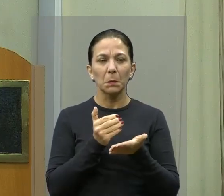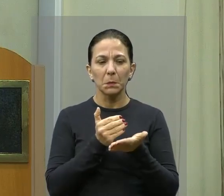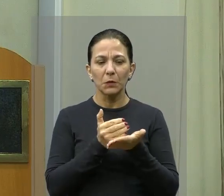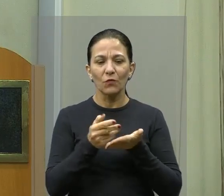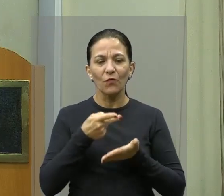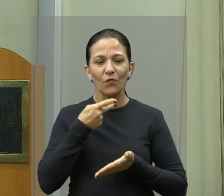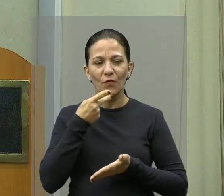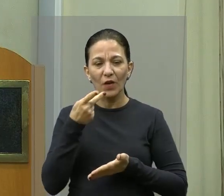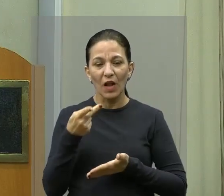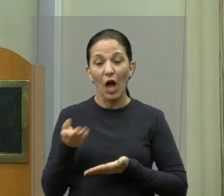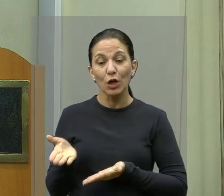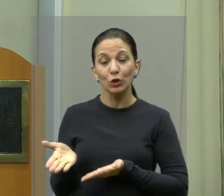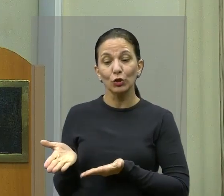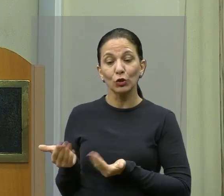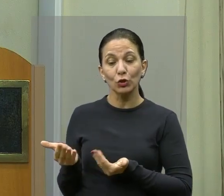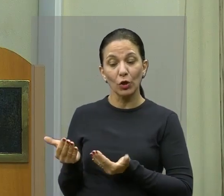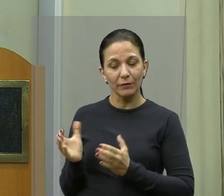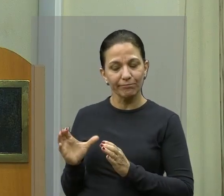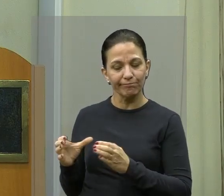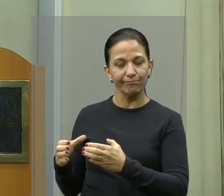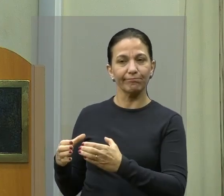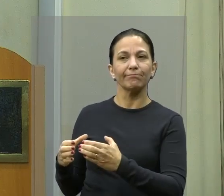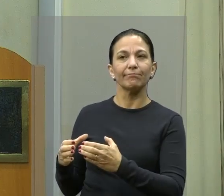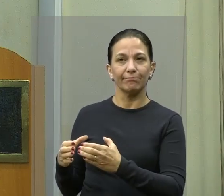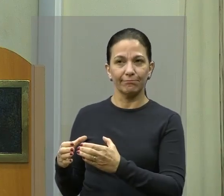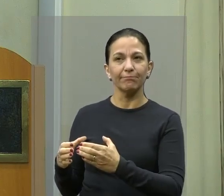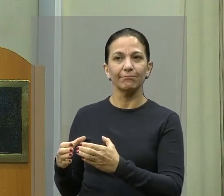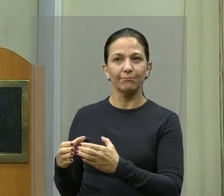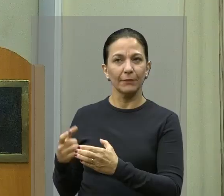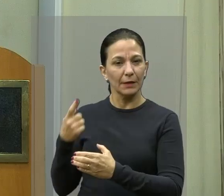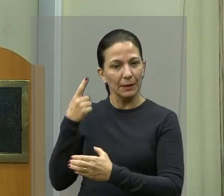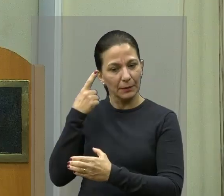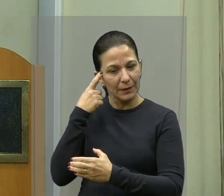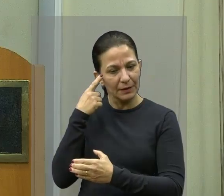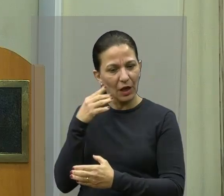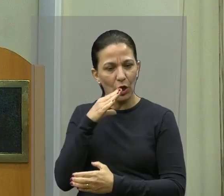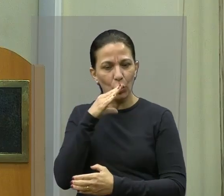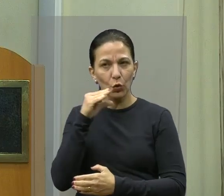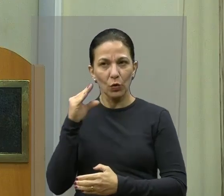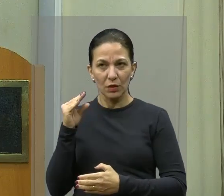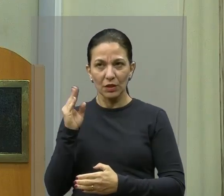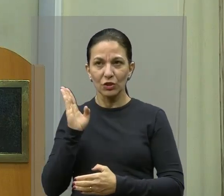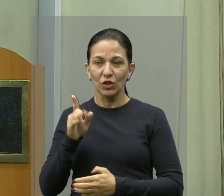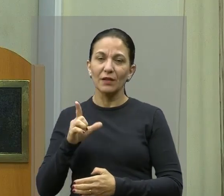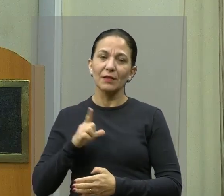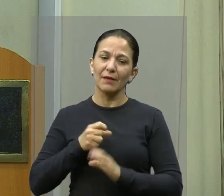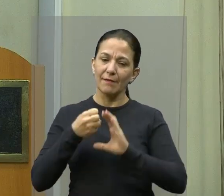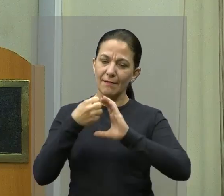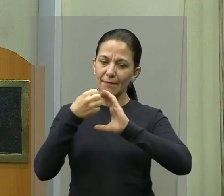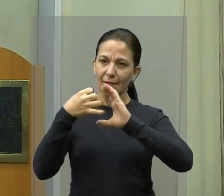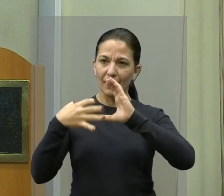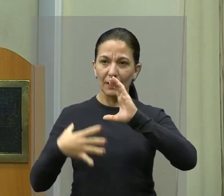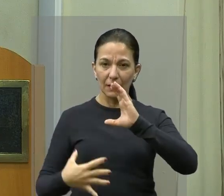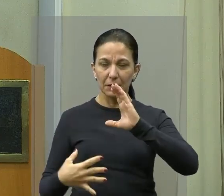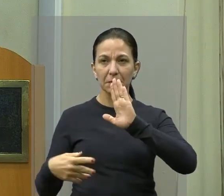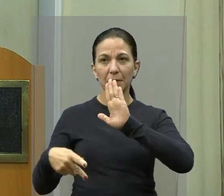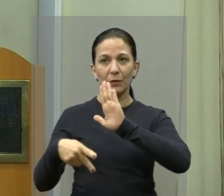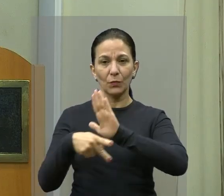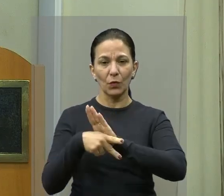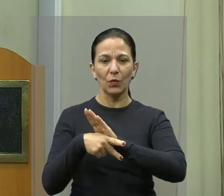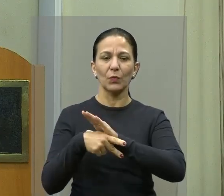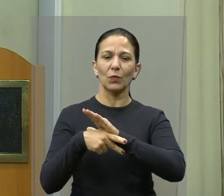começou a falar de jovens. Aí eu comecei a pensar adolescentes, que já têm uma característica inata de serem